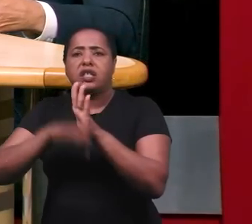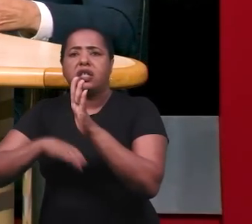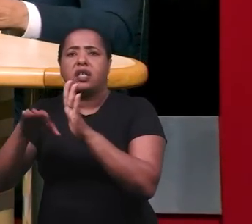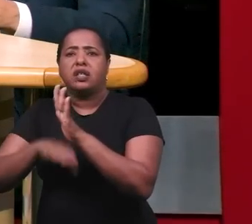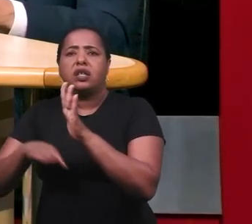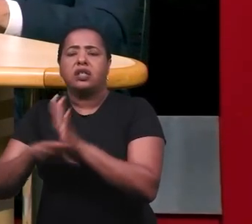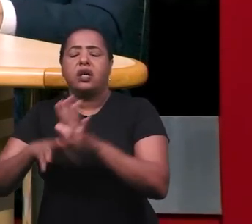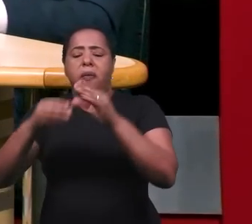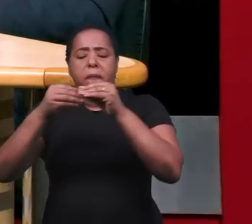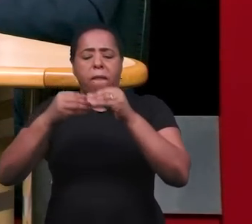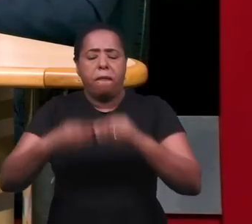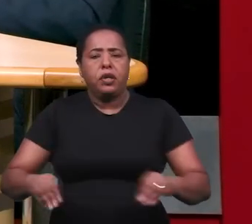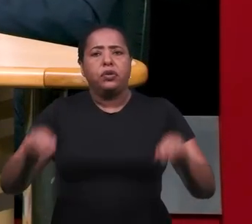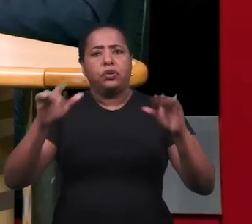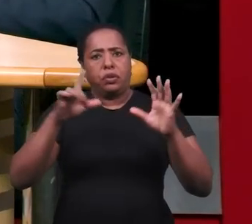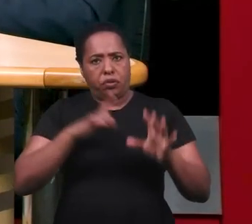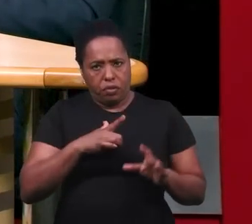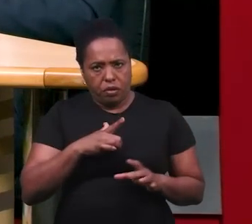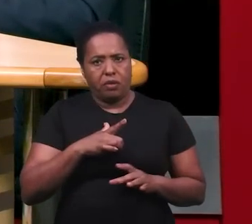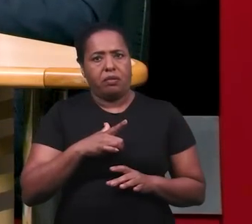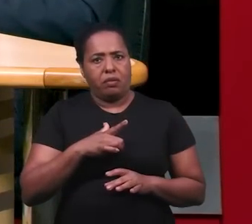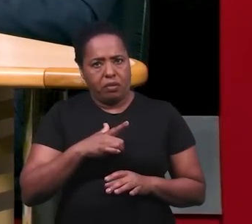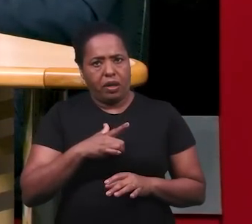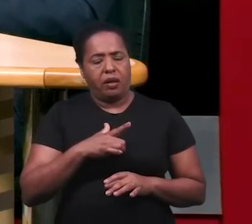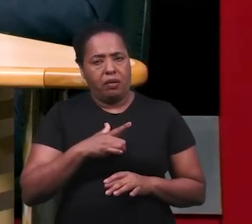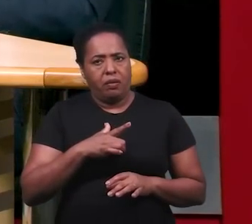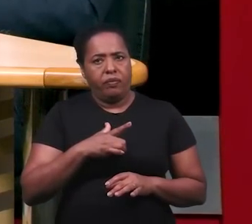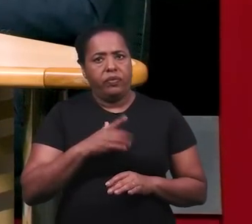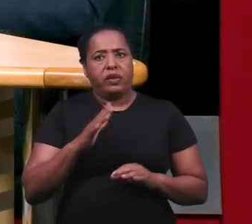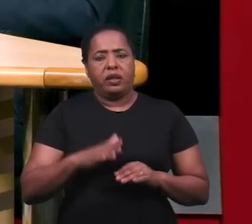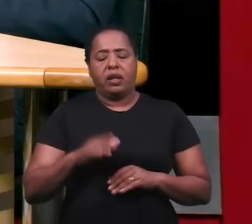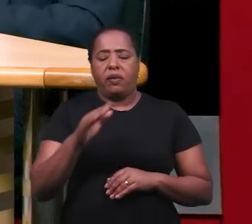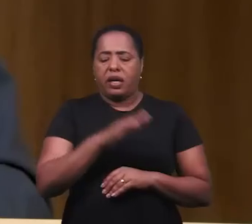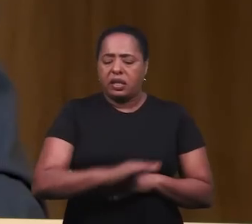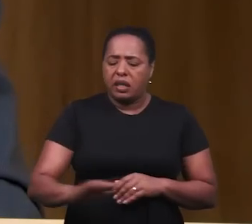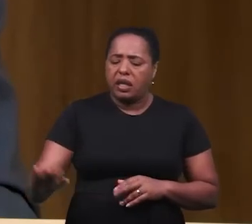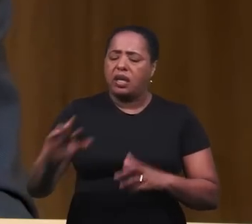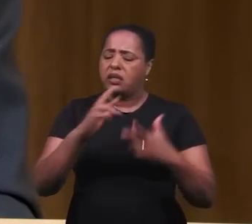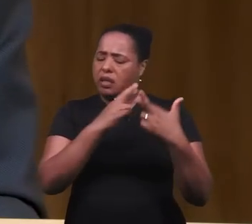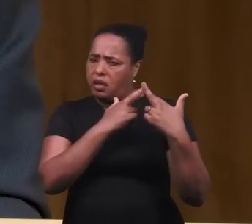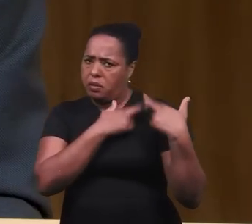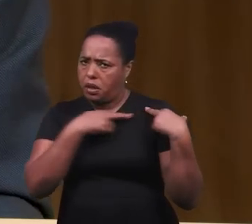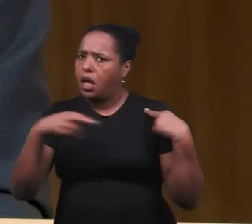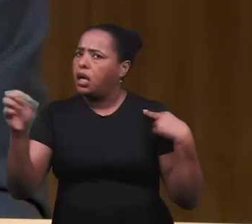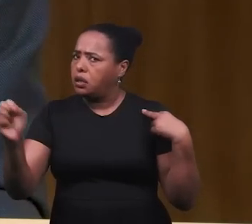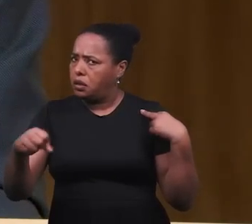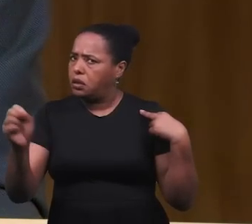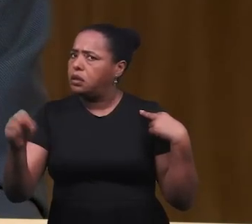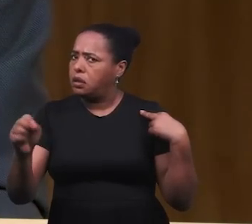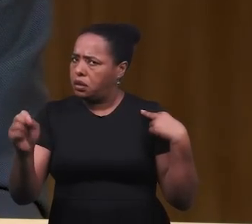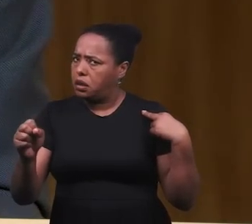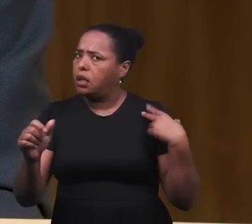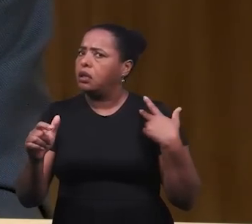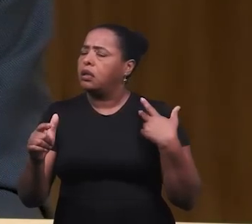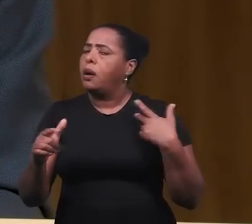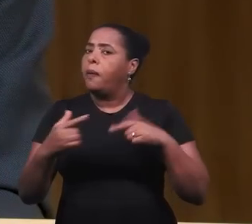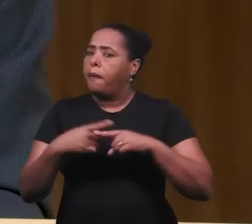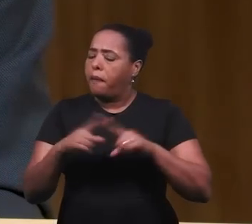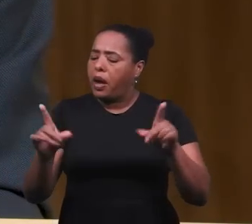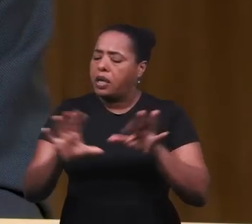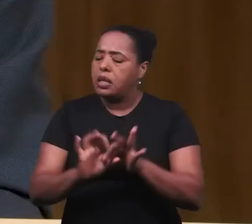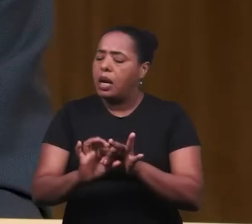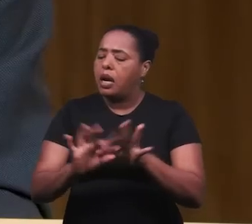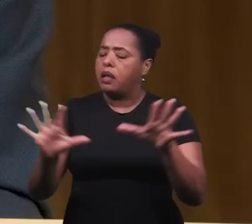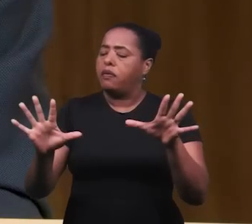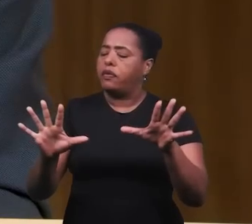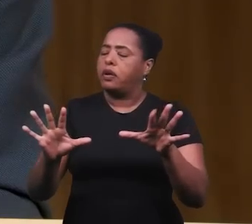criança. E é isso, quando é tirado, vai dar um problema na frente. Então, lógico, levar a